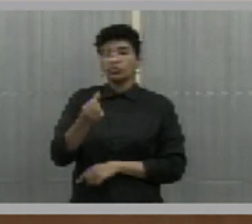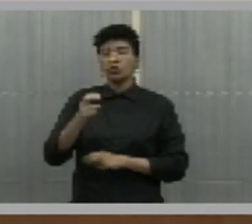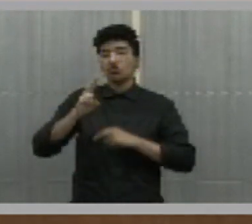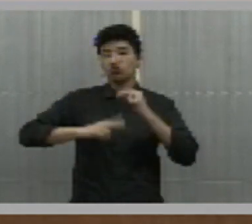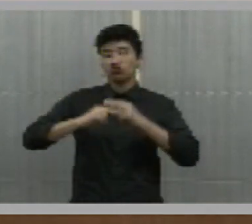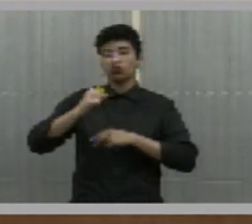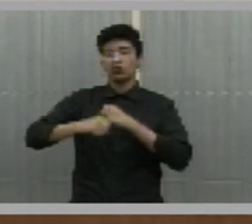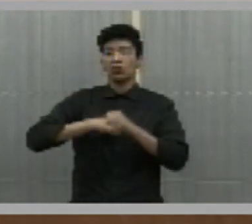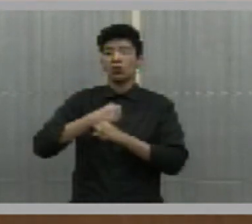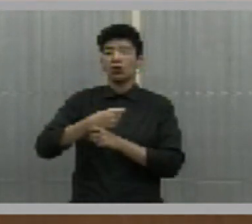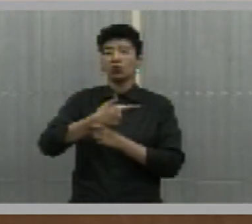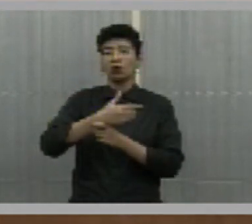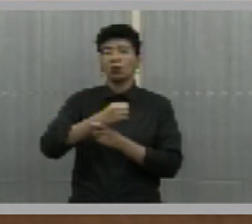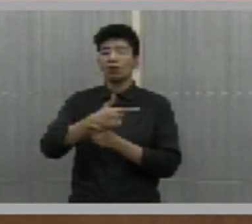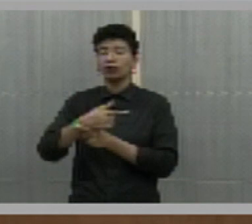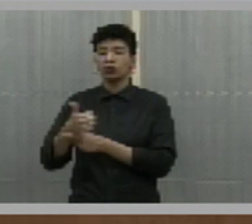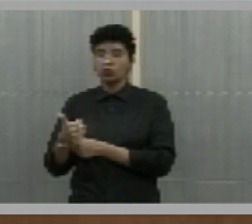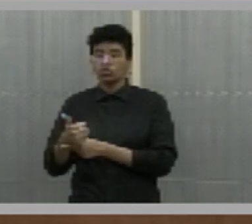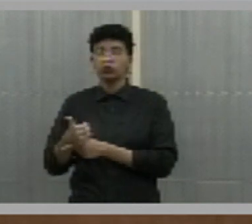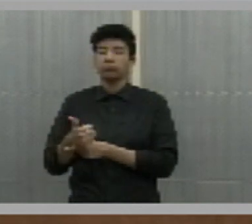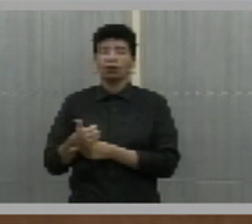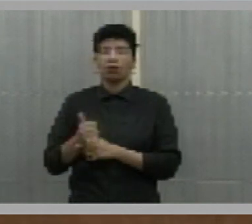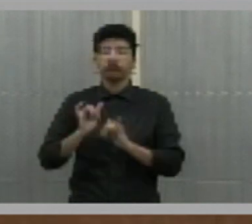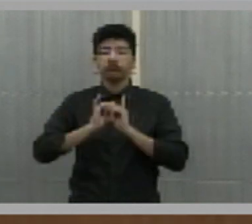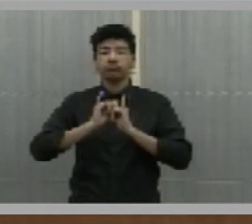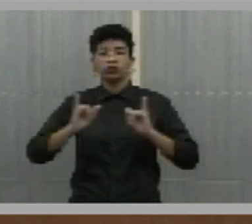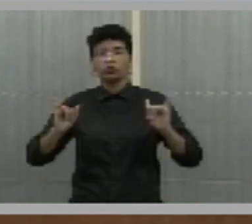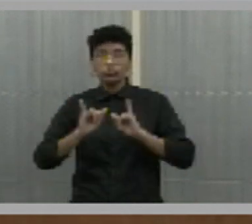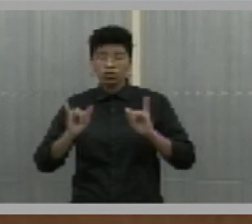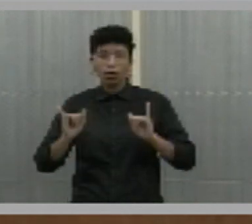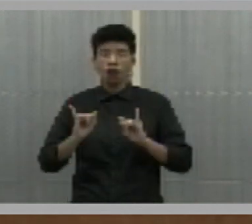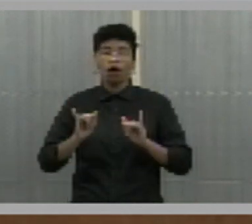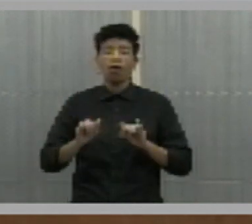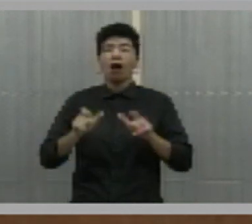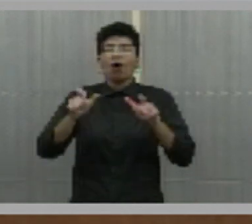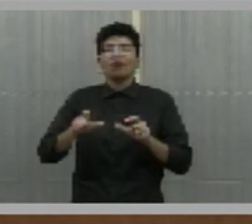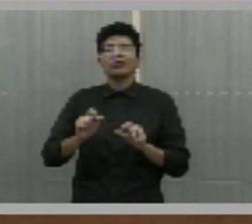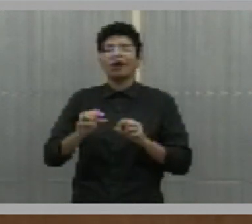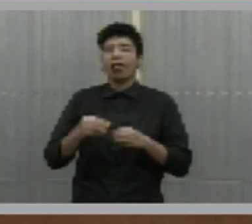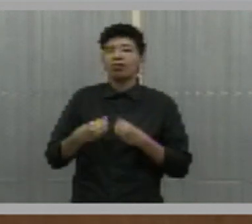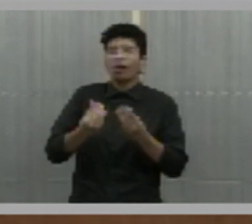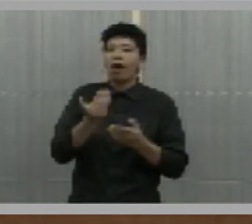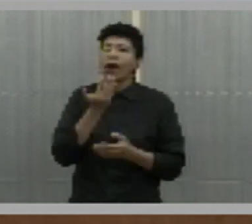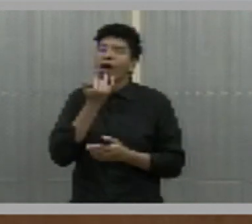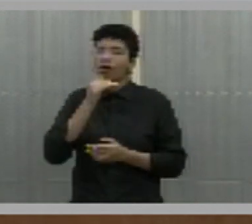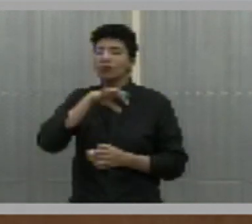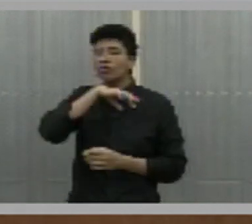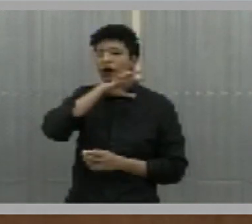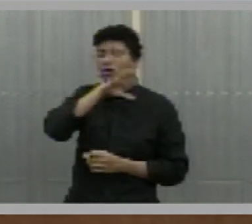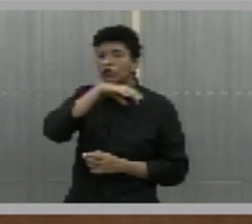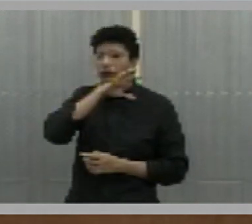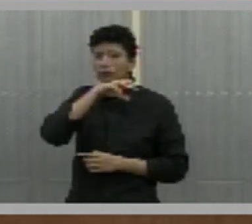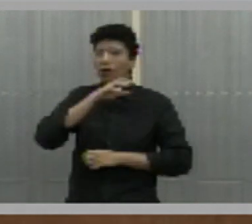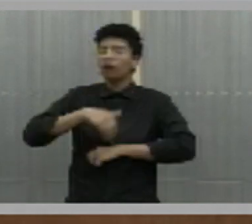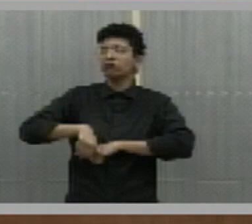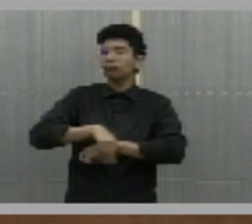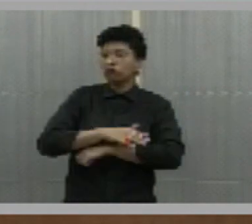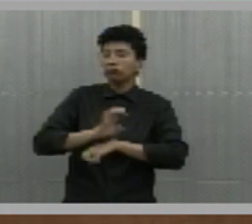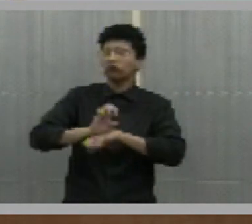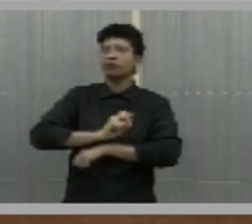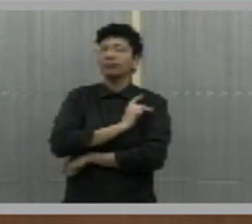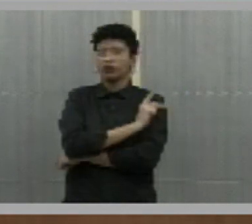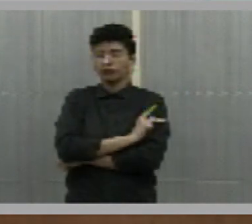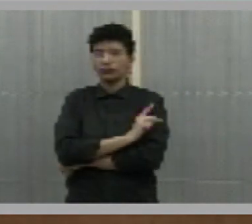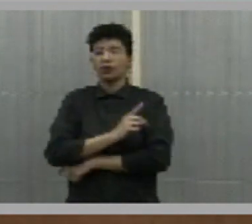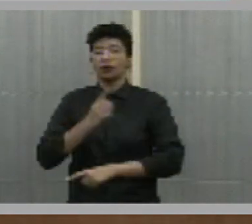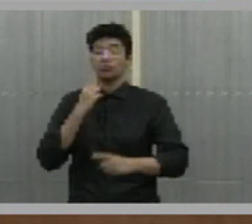junho de 2021, que institui a campanha do Banco de Ração e Utensílios para Animais no Estado do Piauí.